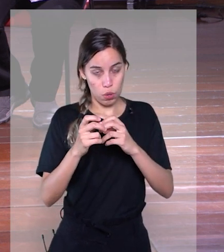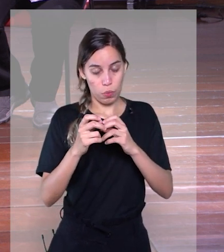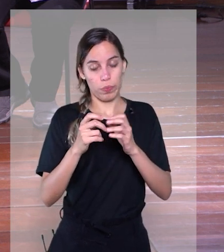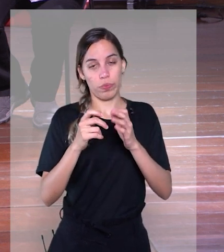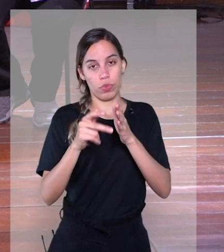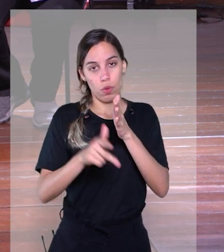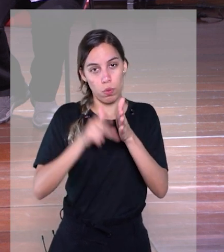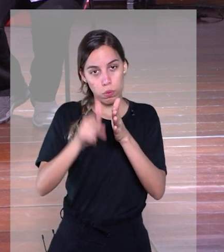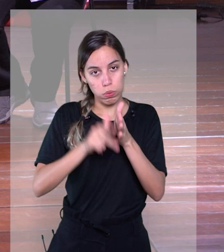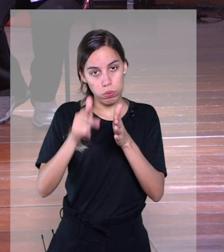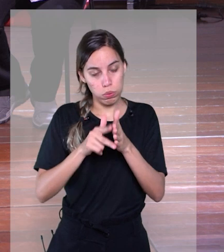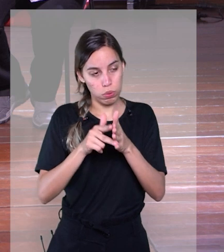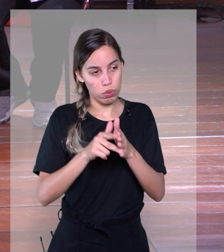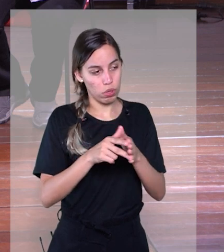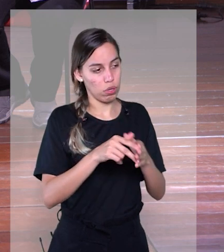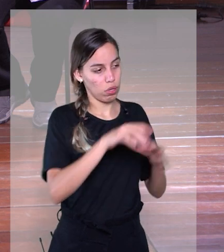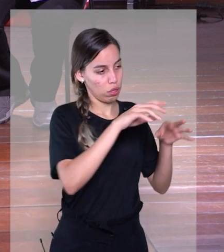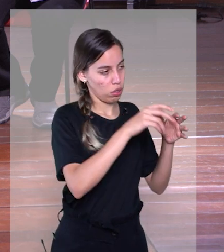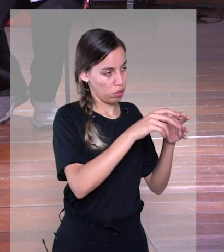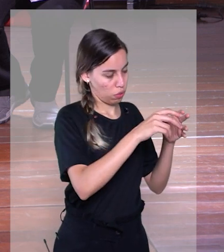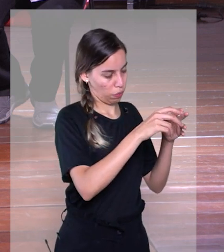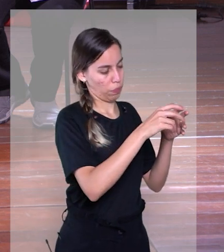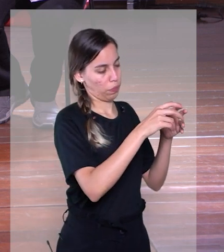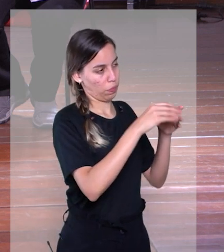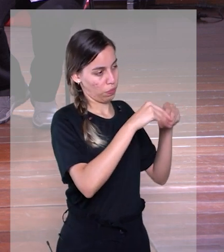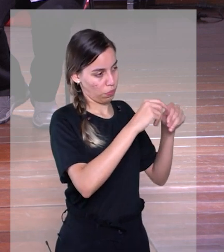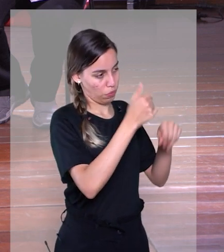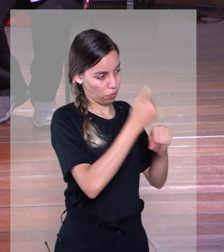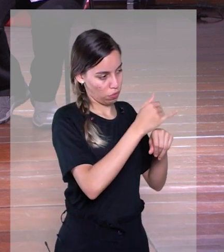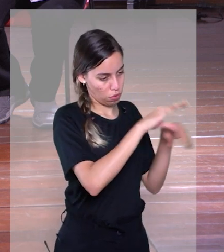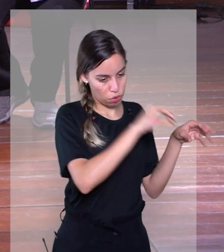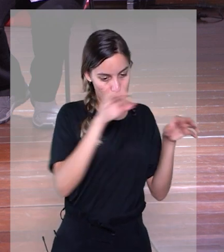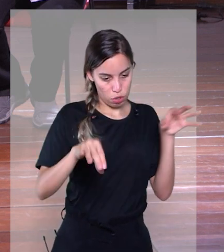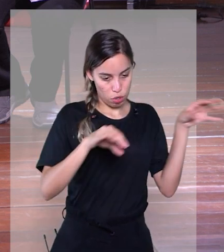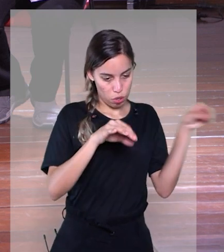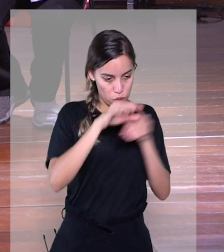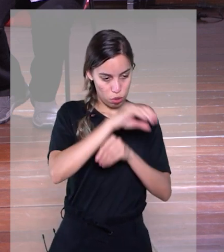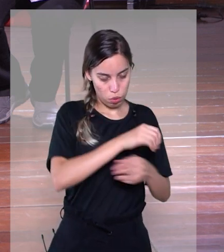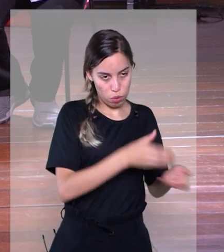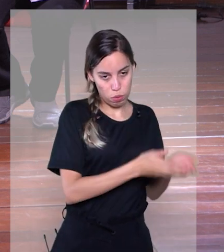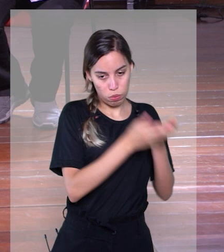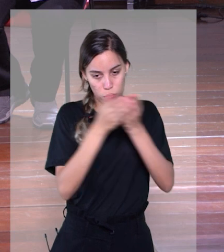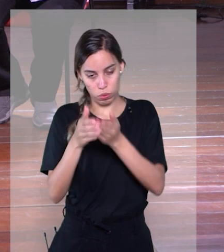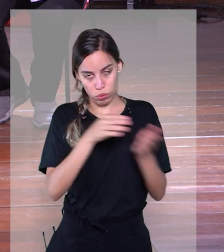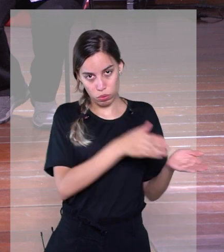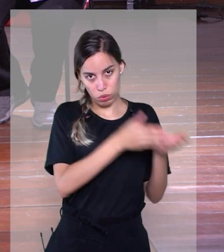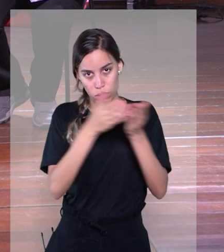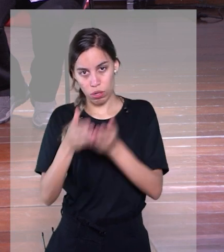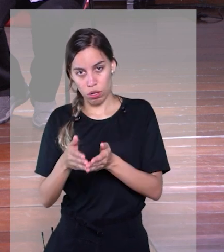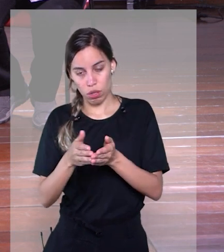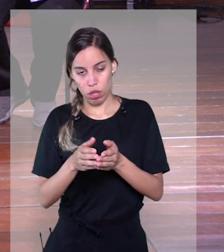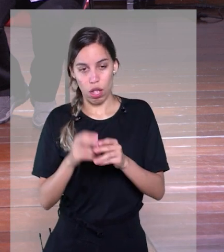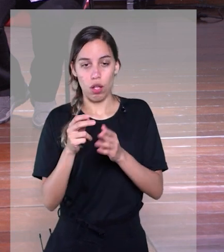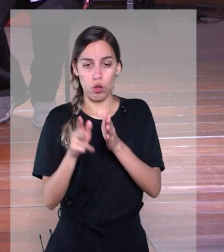com vagões que levam até 50 toneladas. É uma coisa impressionante. Todos os dias, 1 ou 2 trens desses enormes, com